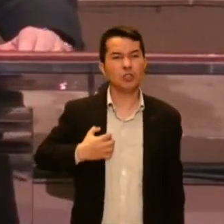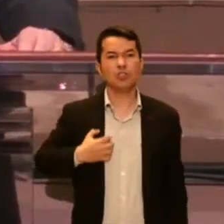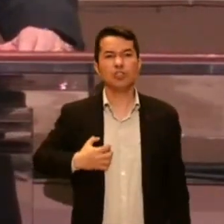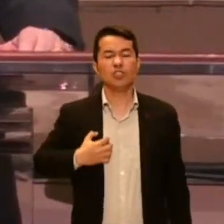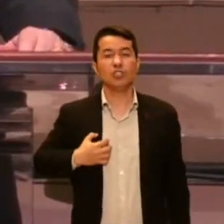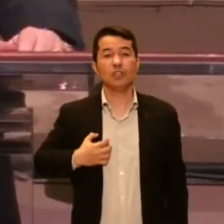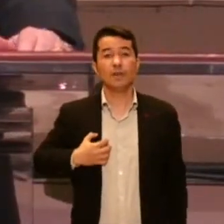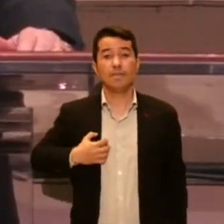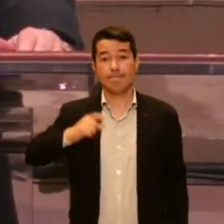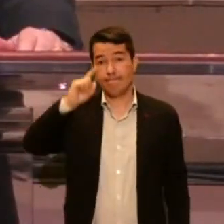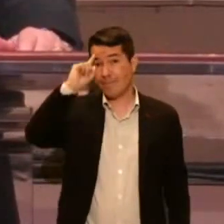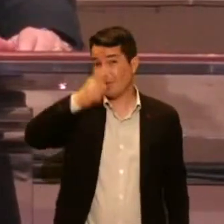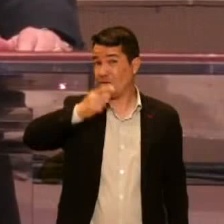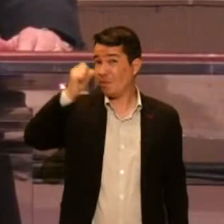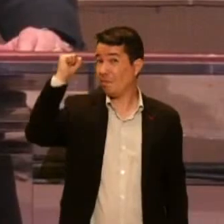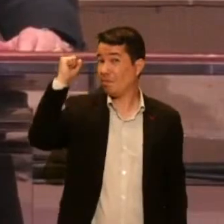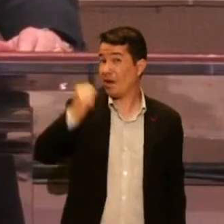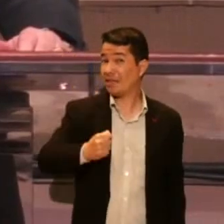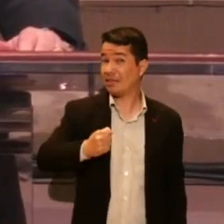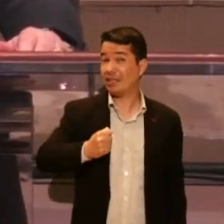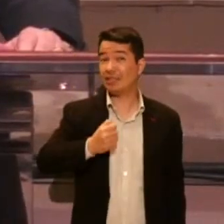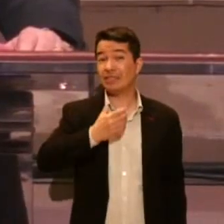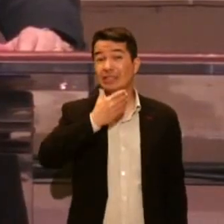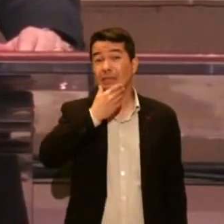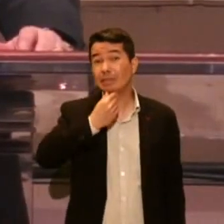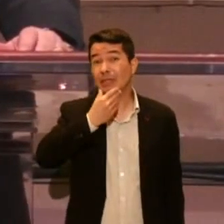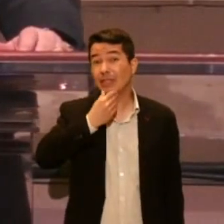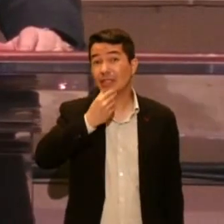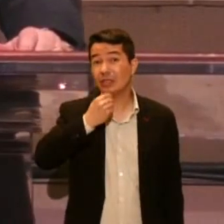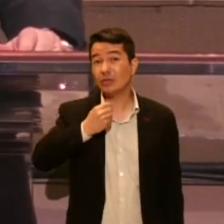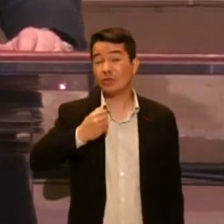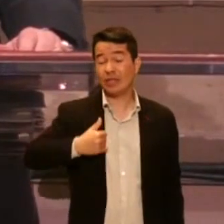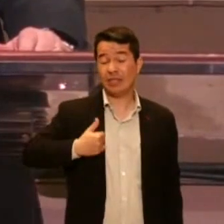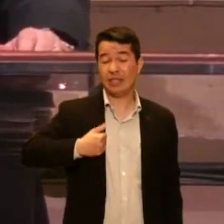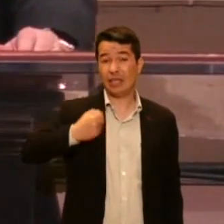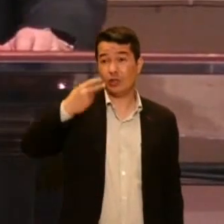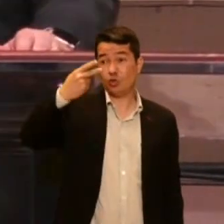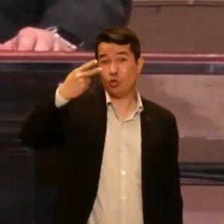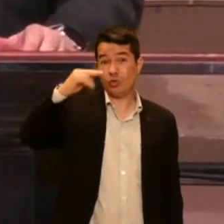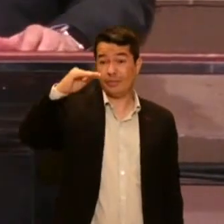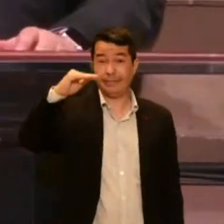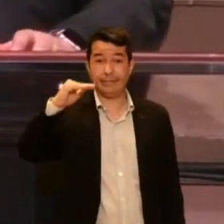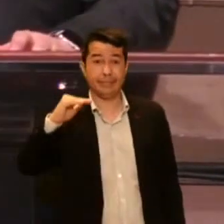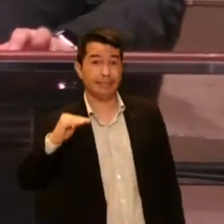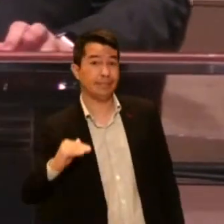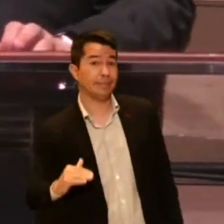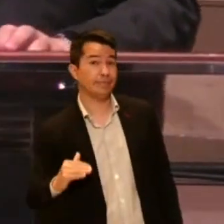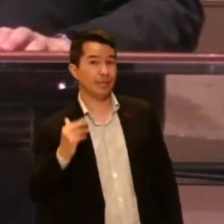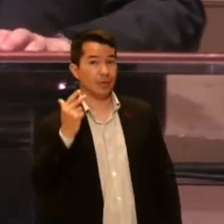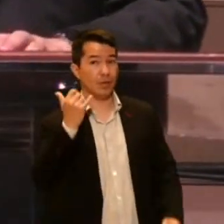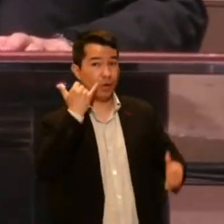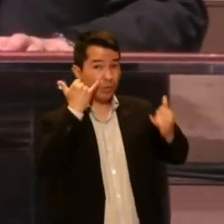nas proximidades, de acordo com a informação que havia obtido dos